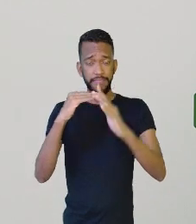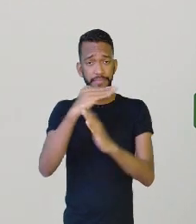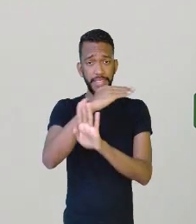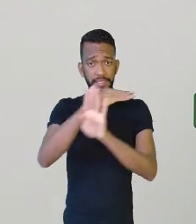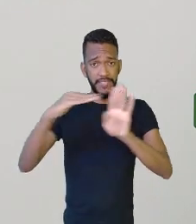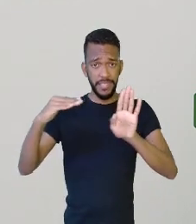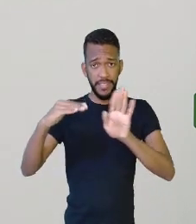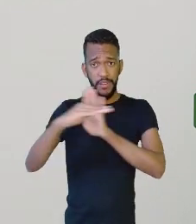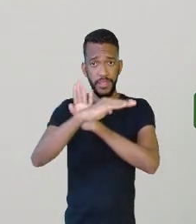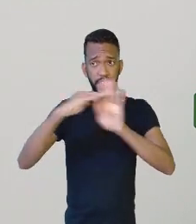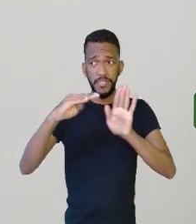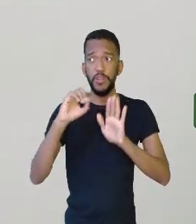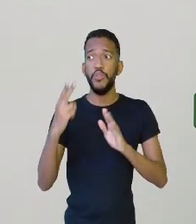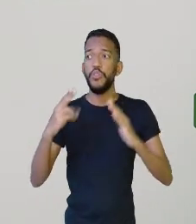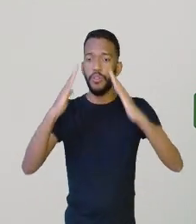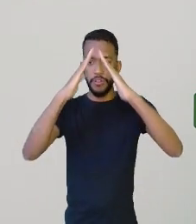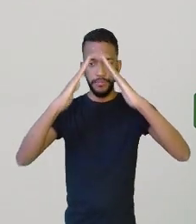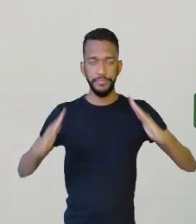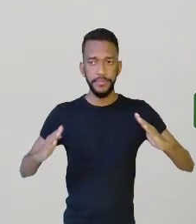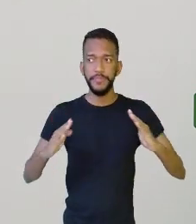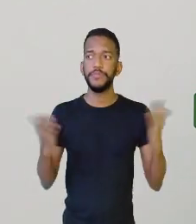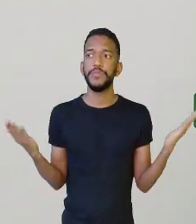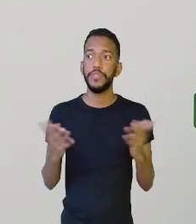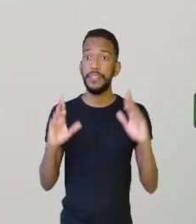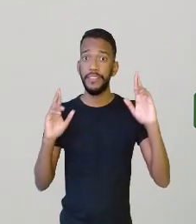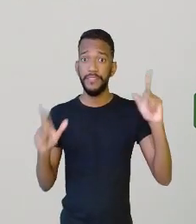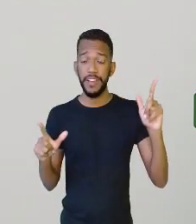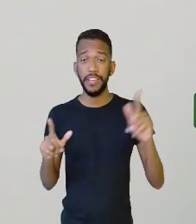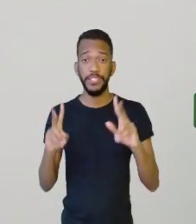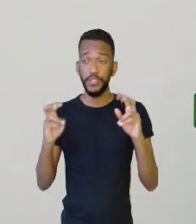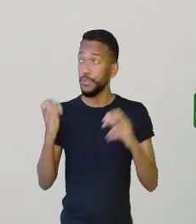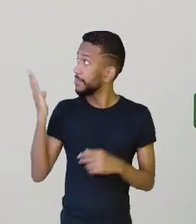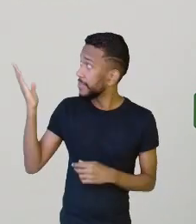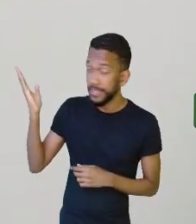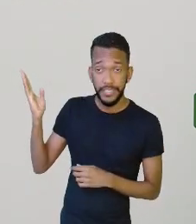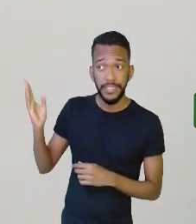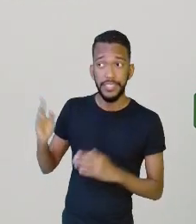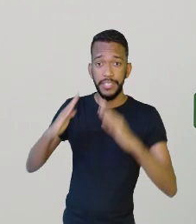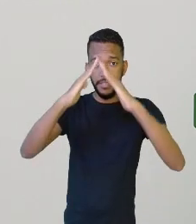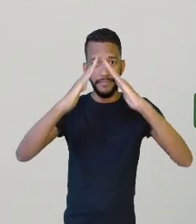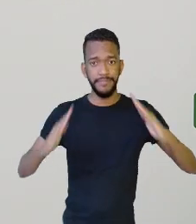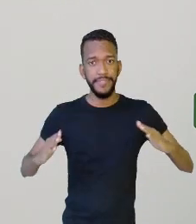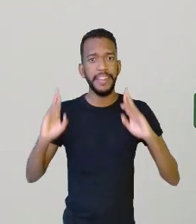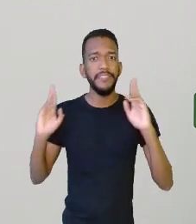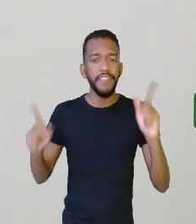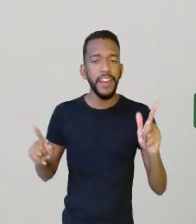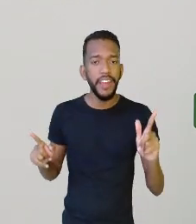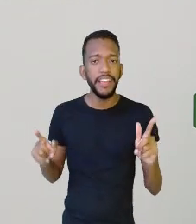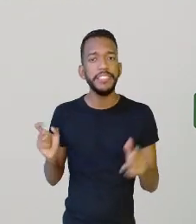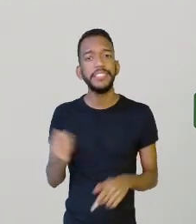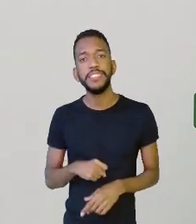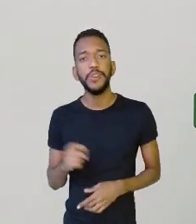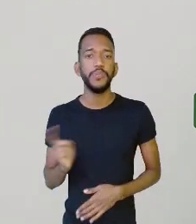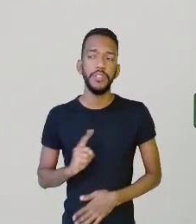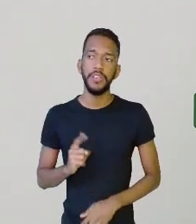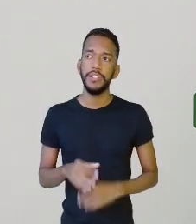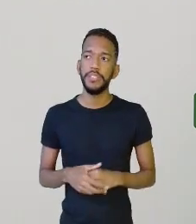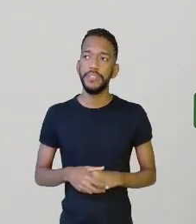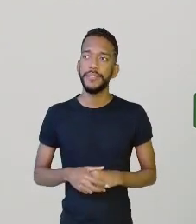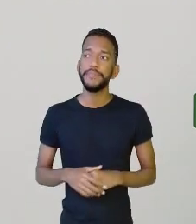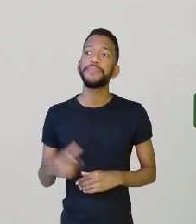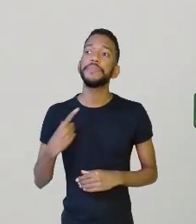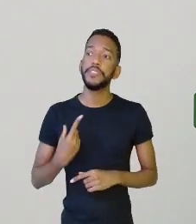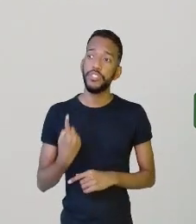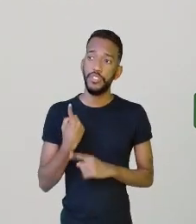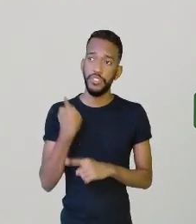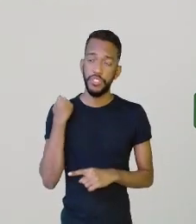nossa divisão social é diferente desse triângulo que eu estou mostrando para vocês aqui? Existia